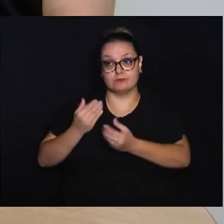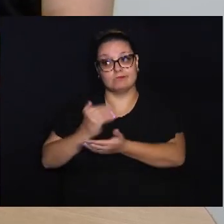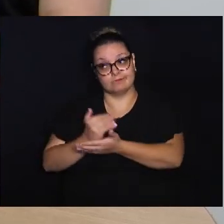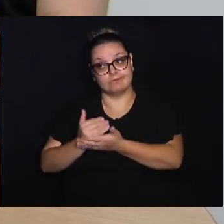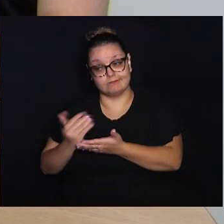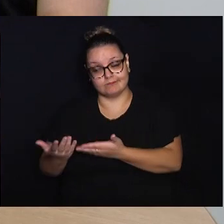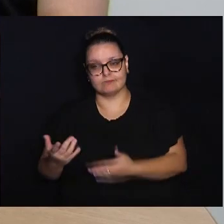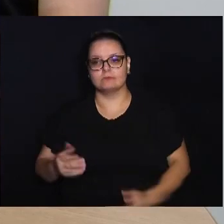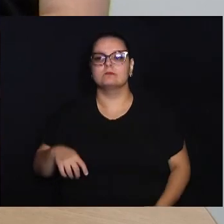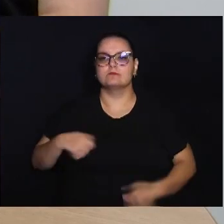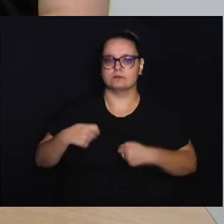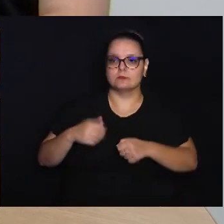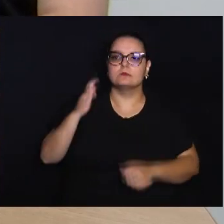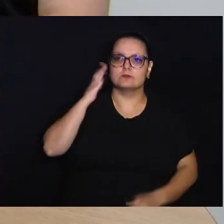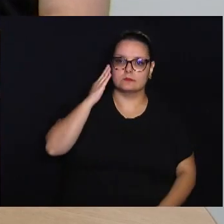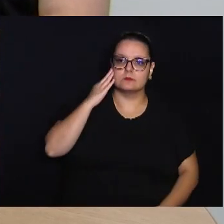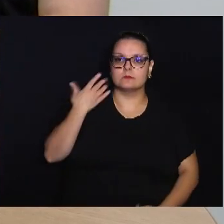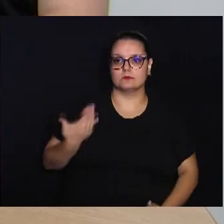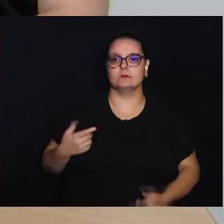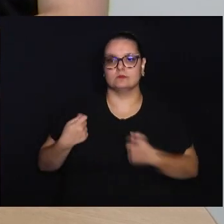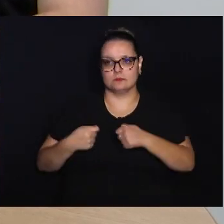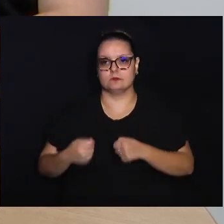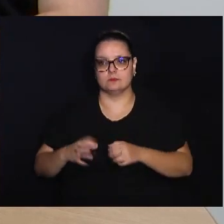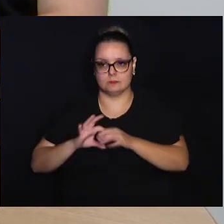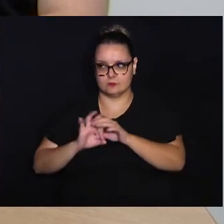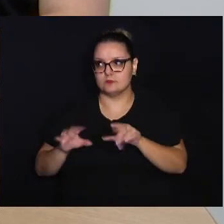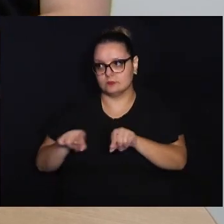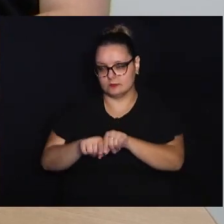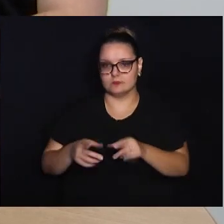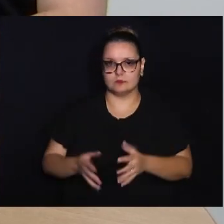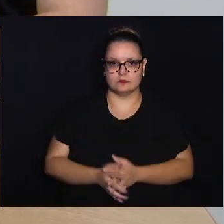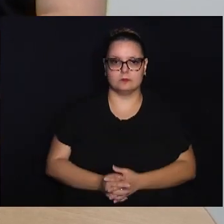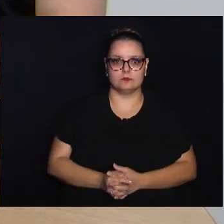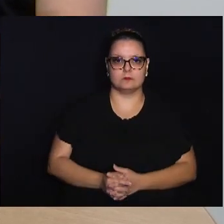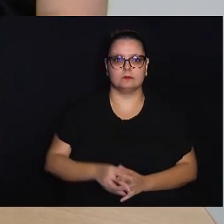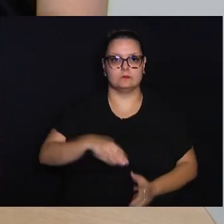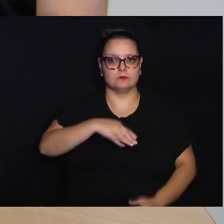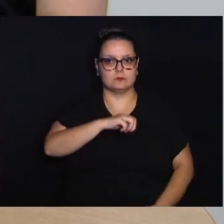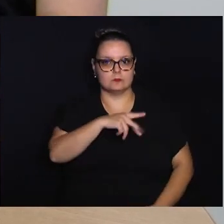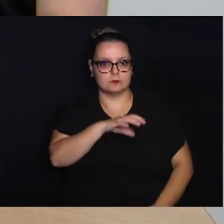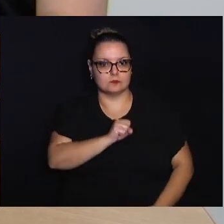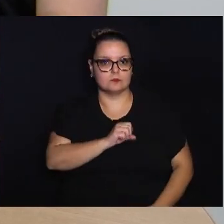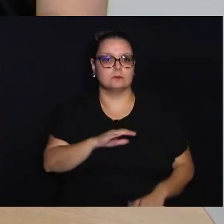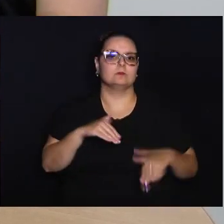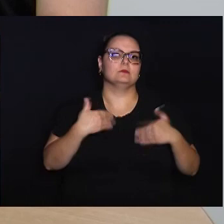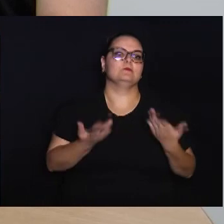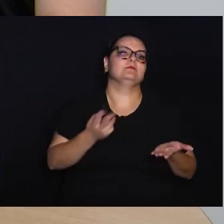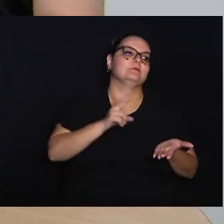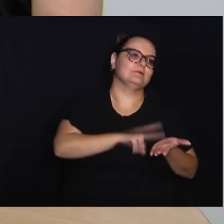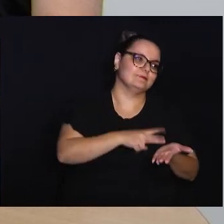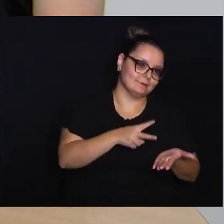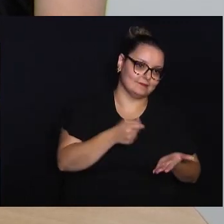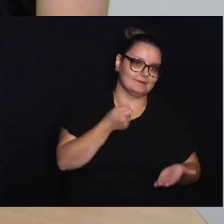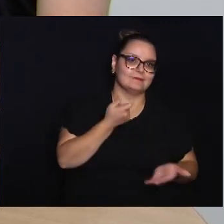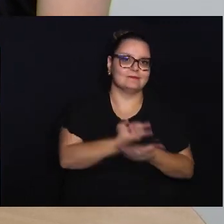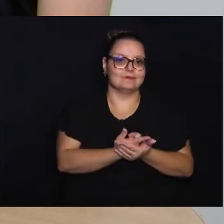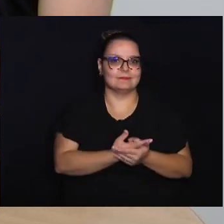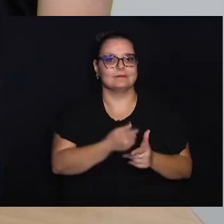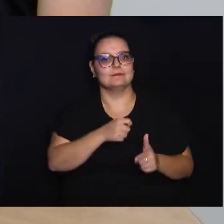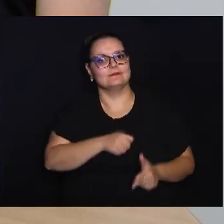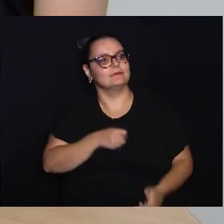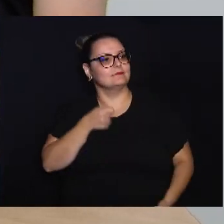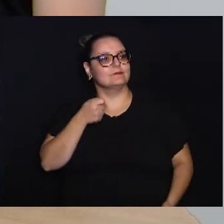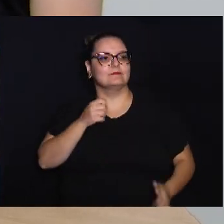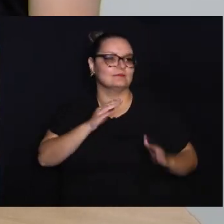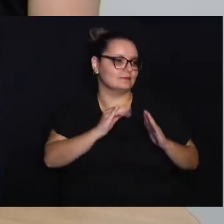você vai fazer o financiamento? Então tem que entender a sua necessidade também e a sua disponibilidade. Marcos, e agora, quais são as vantagens de comprar